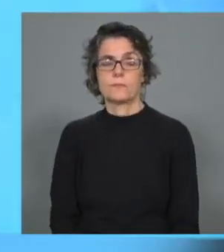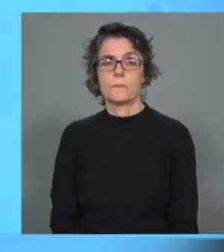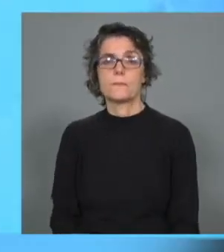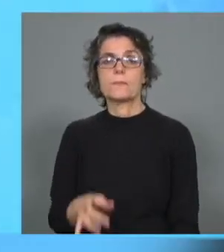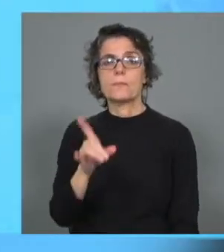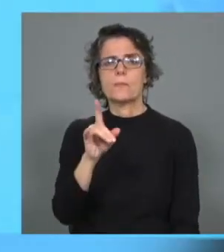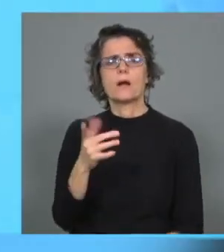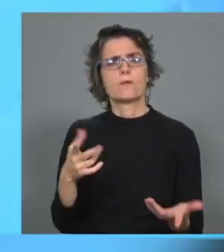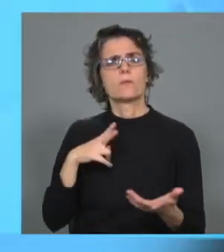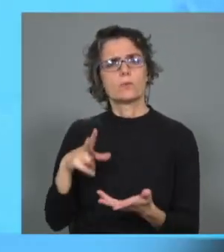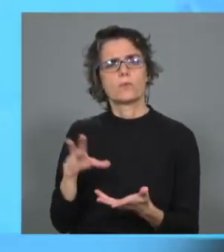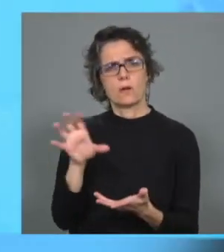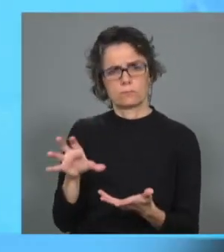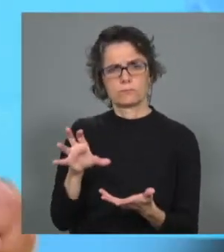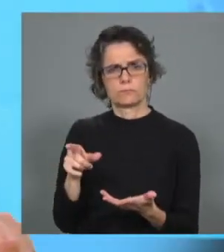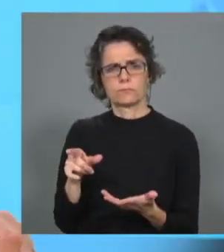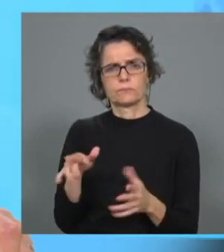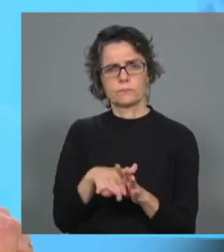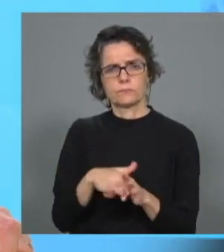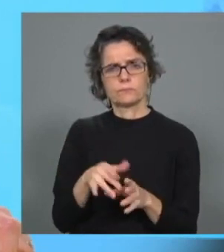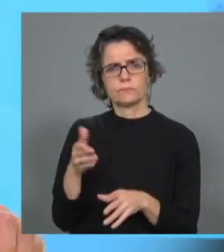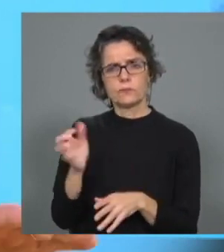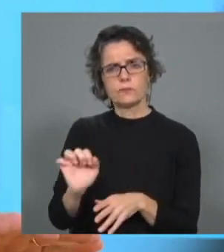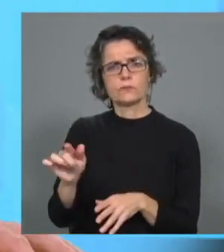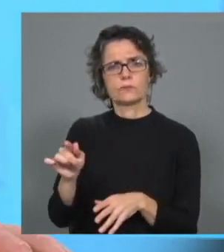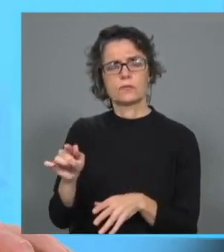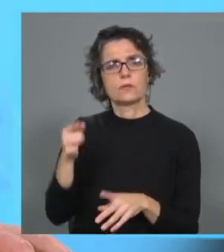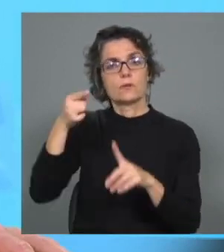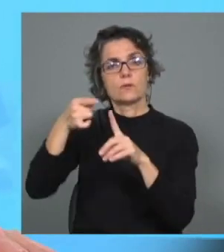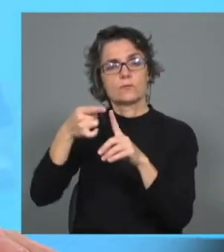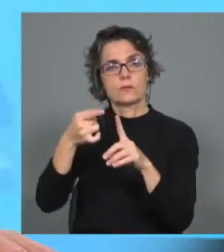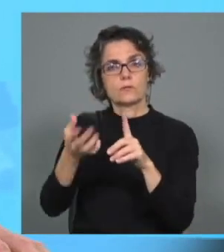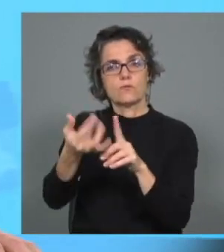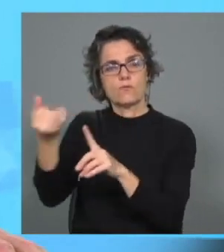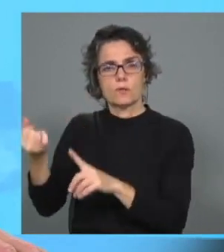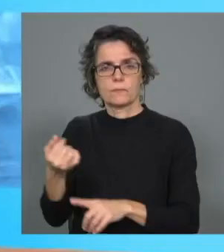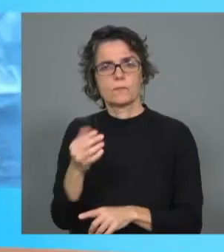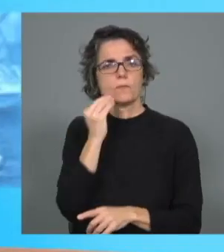de Portugal e o envolvimento de Portugal para que estes objetivos sejam atingidos?